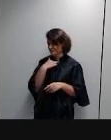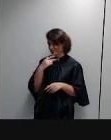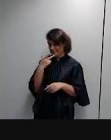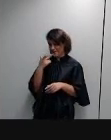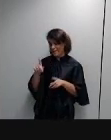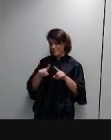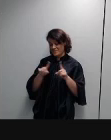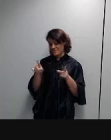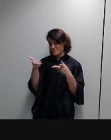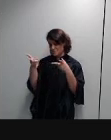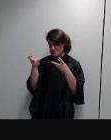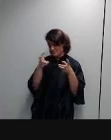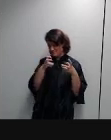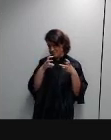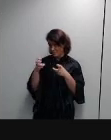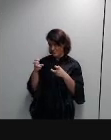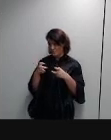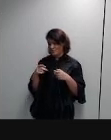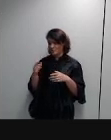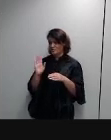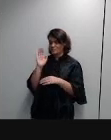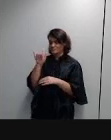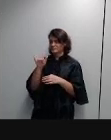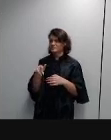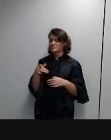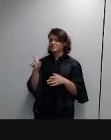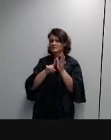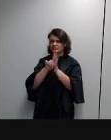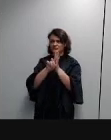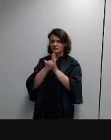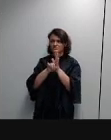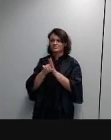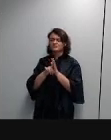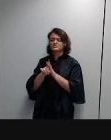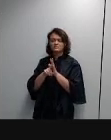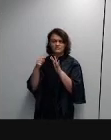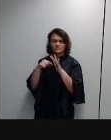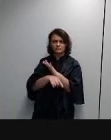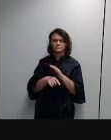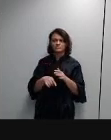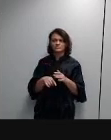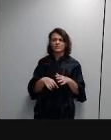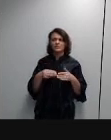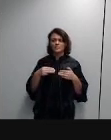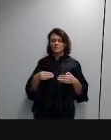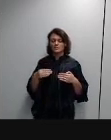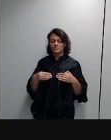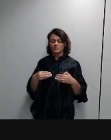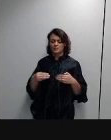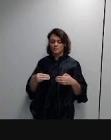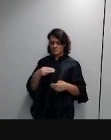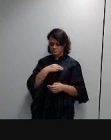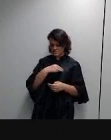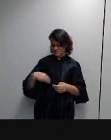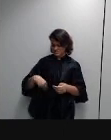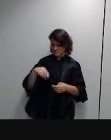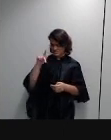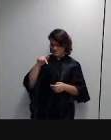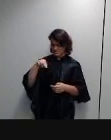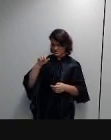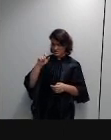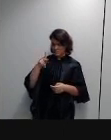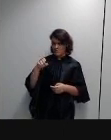tava aqui verificando a questão de fundo e fui analisar é na verdade ministra Regina M está apoiado questão de fundo ser é